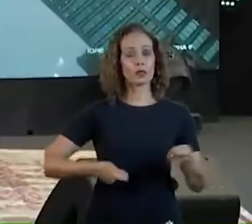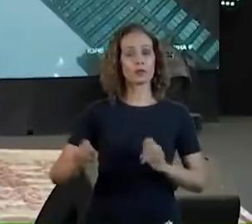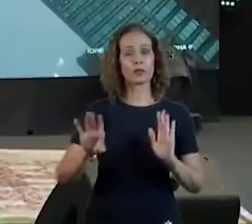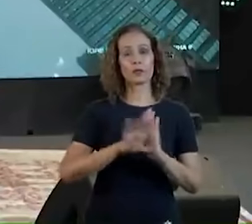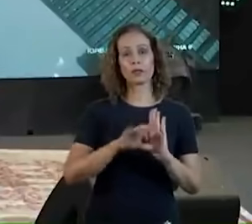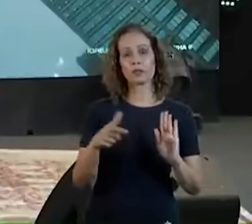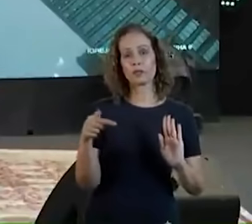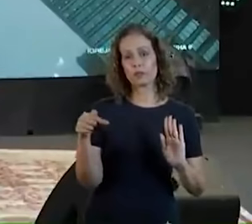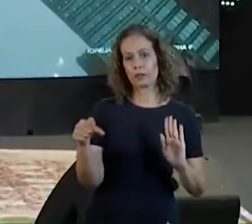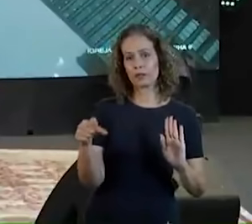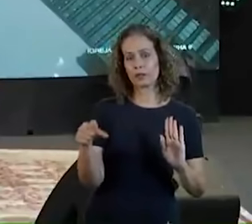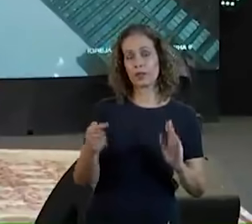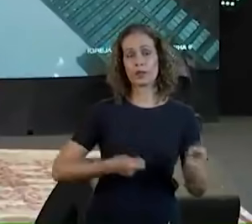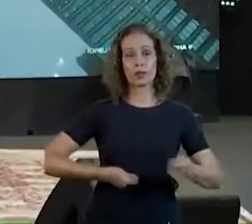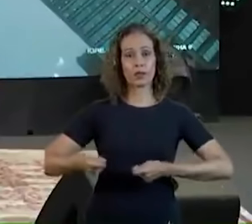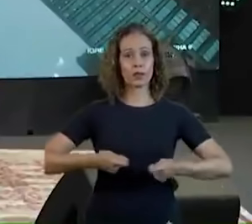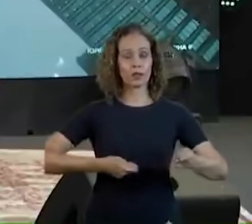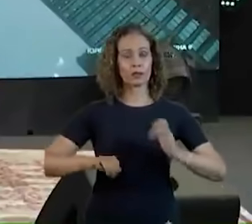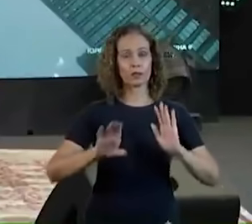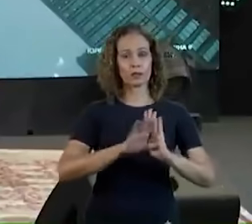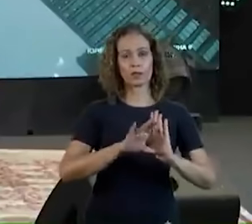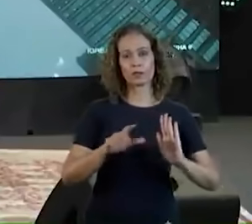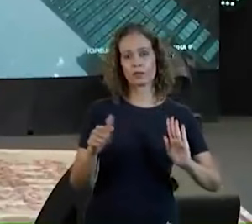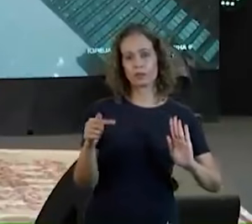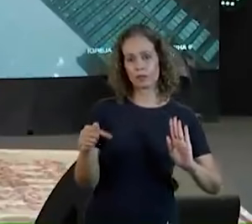7. Atos capítulo 7.